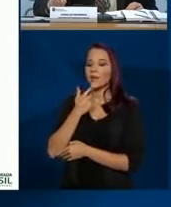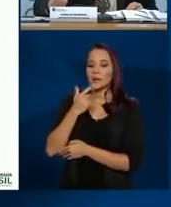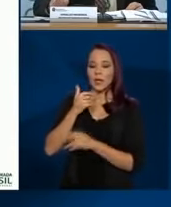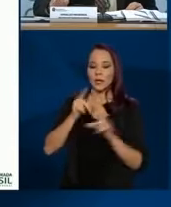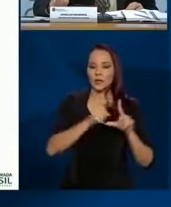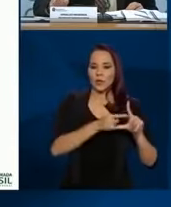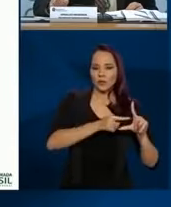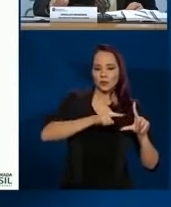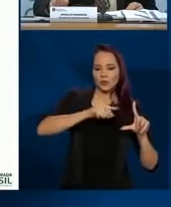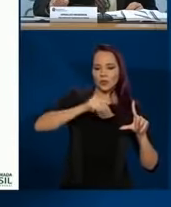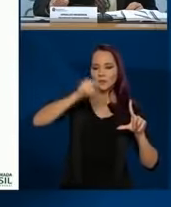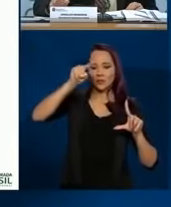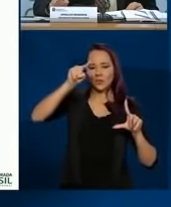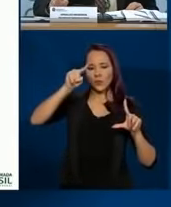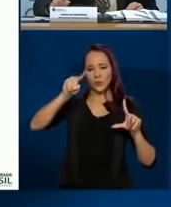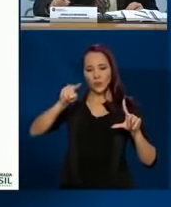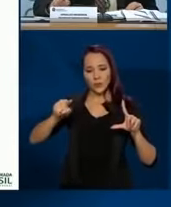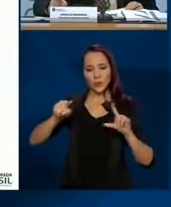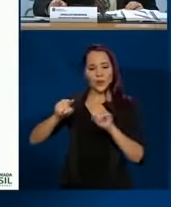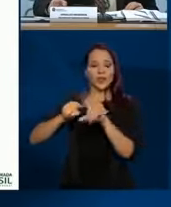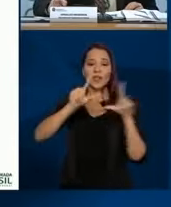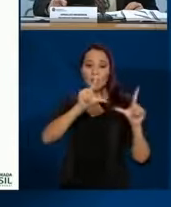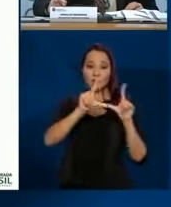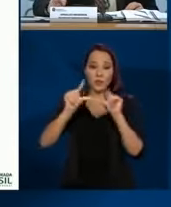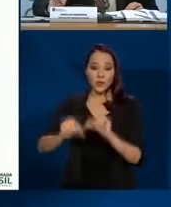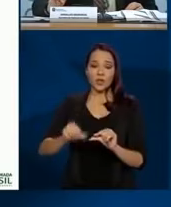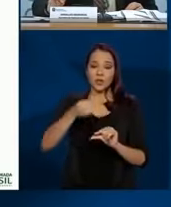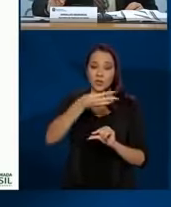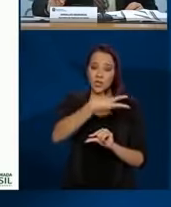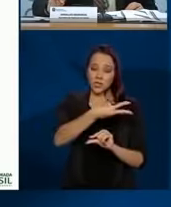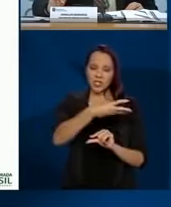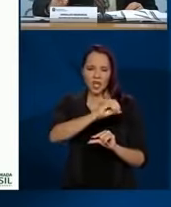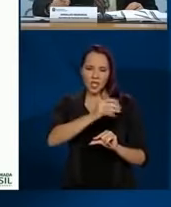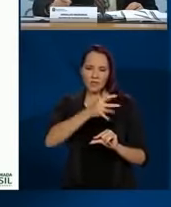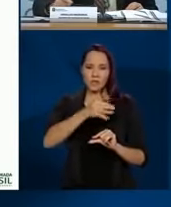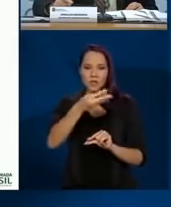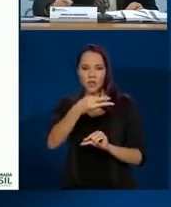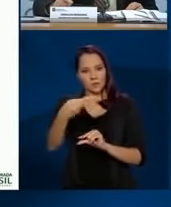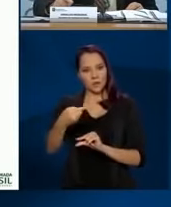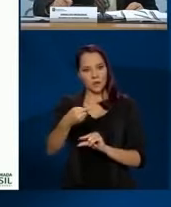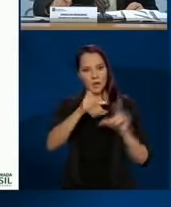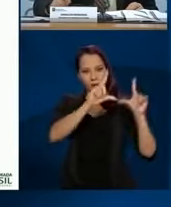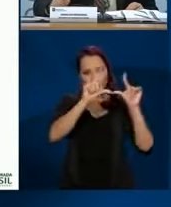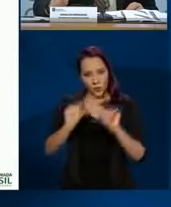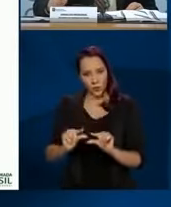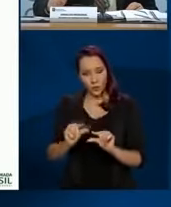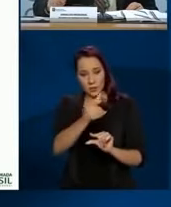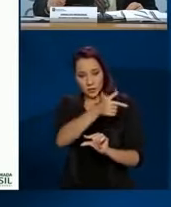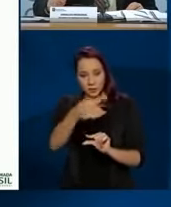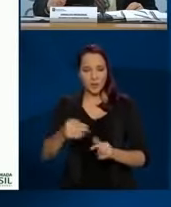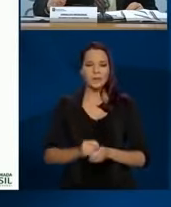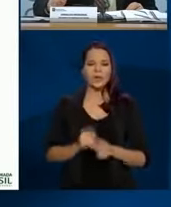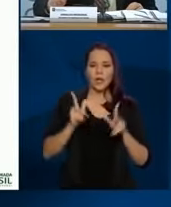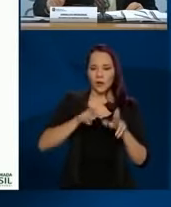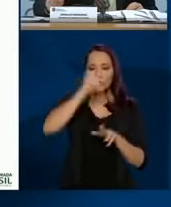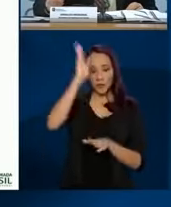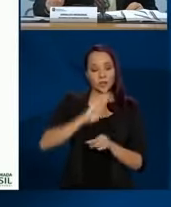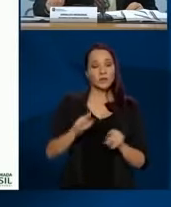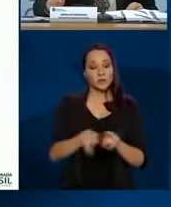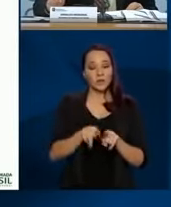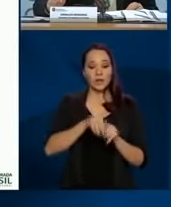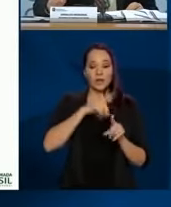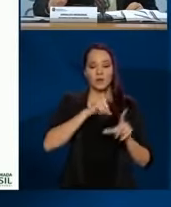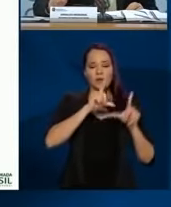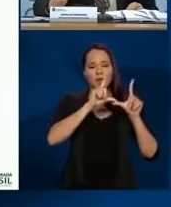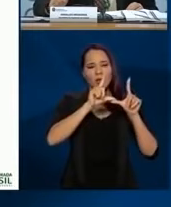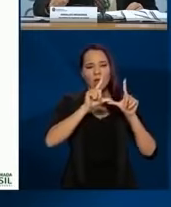né, entre a semana epidemiológica da 30ª para a 31ª, assim como a gente avalia que no Brasil também houve uma